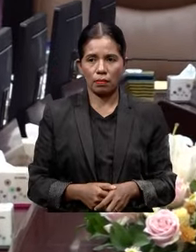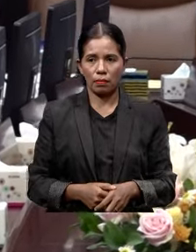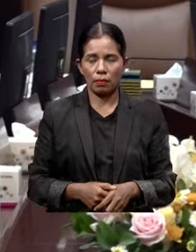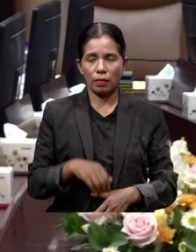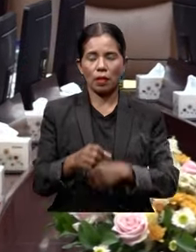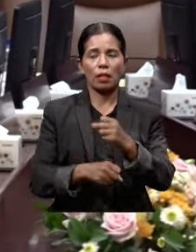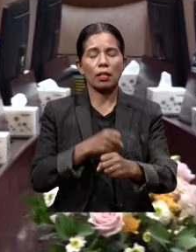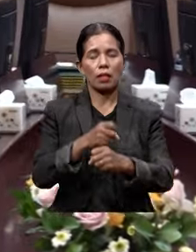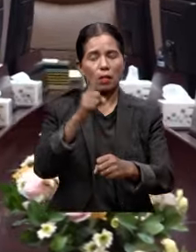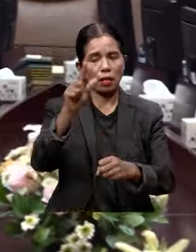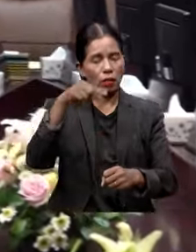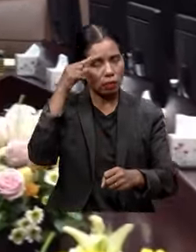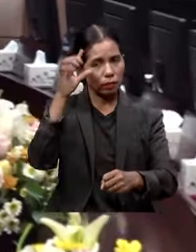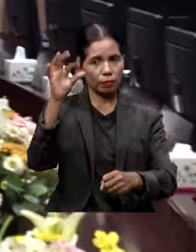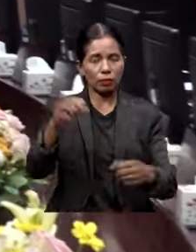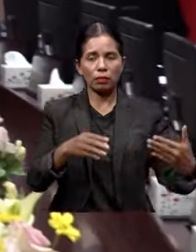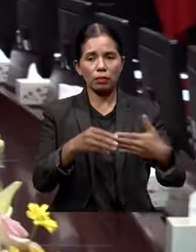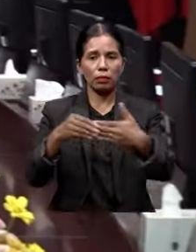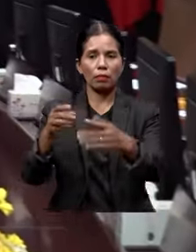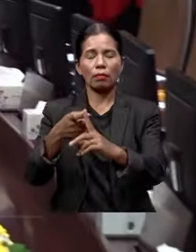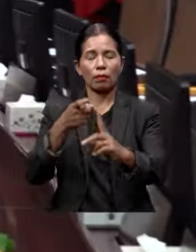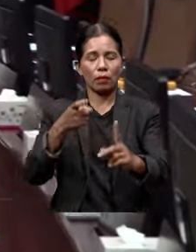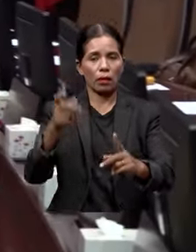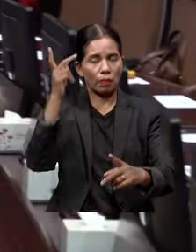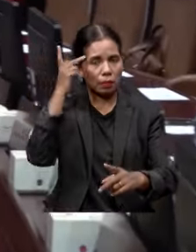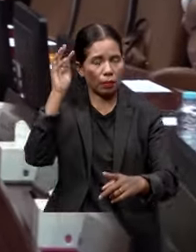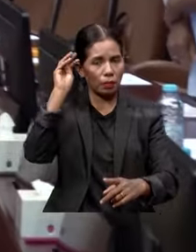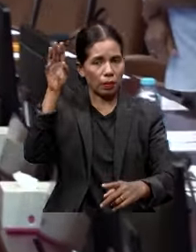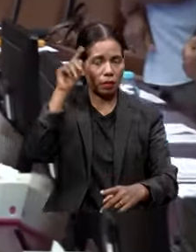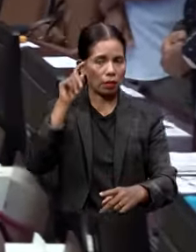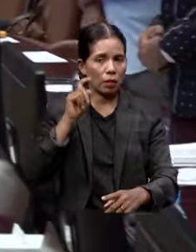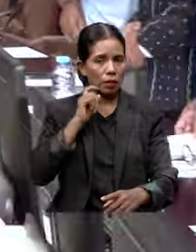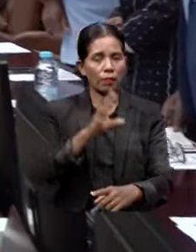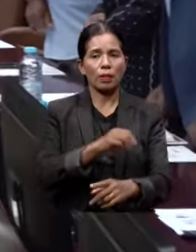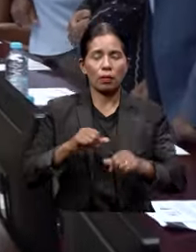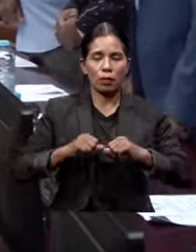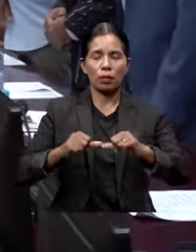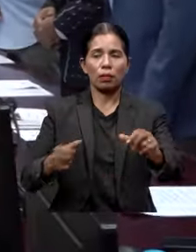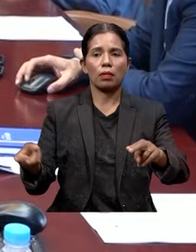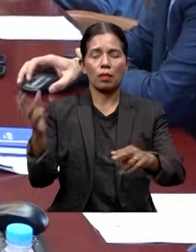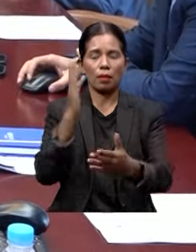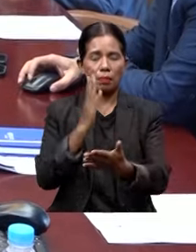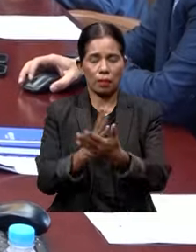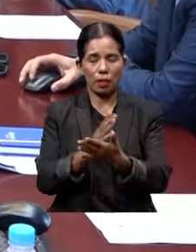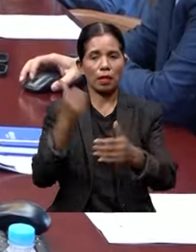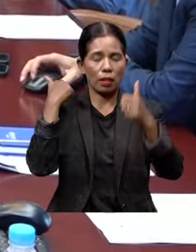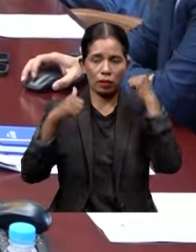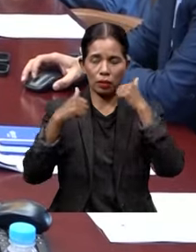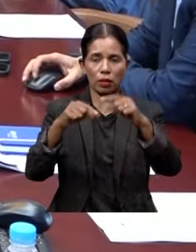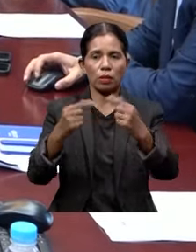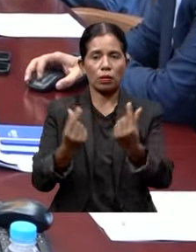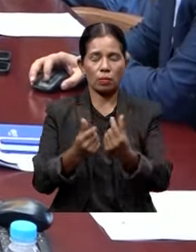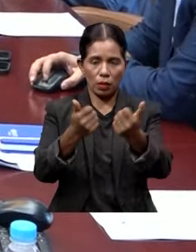Tinang ida liu governo da CIA nebe liderado russo primeiro-ministro Kairala Xanana Guzmão continua a estender suspensão da atividade grupo